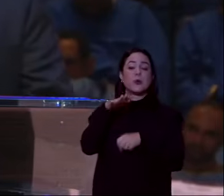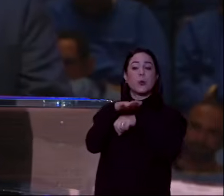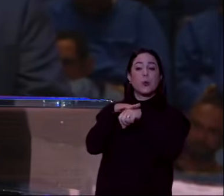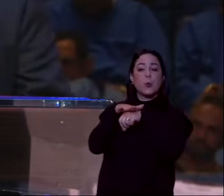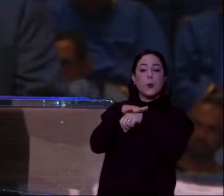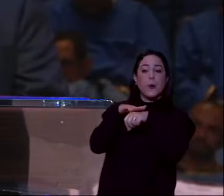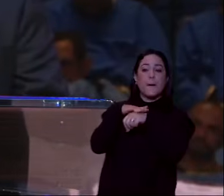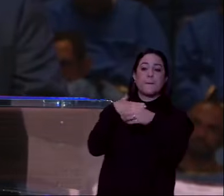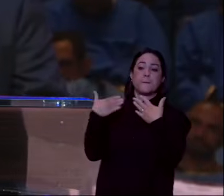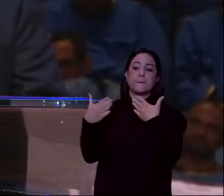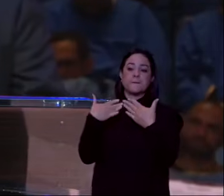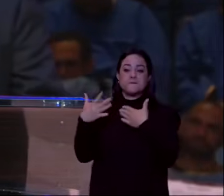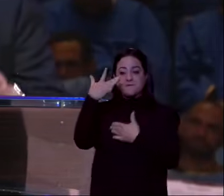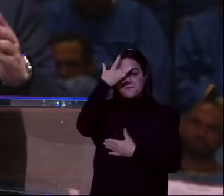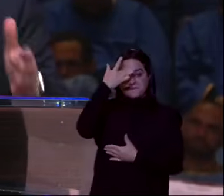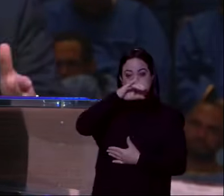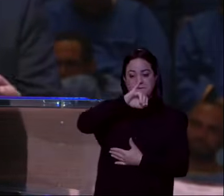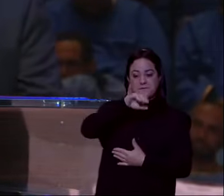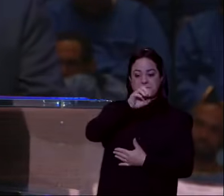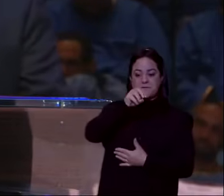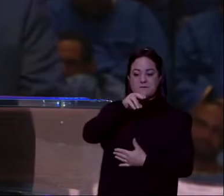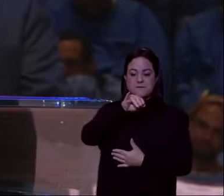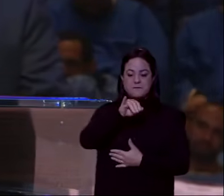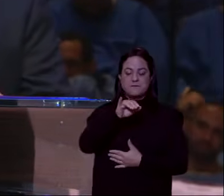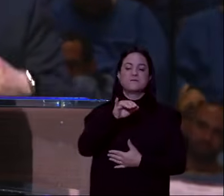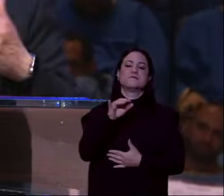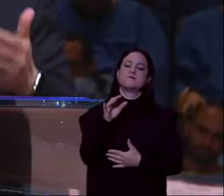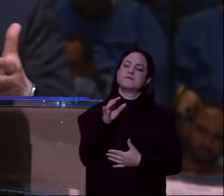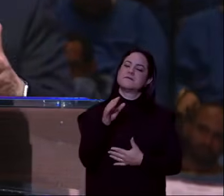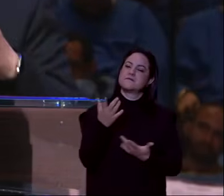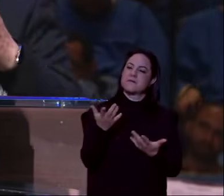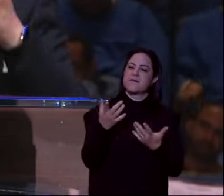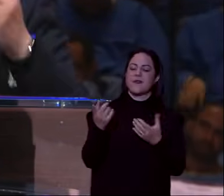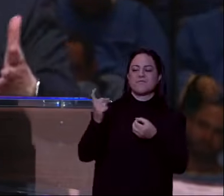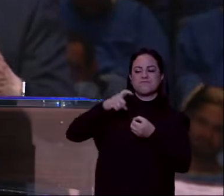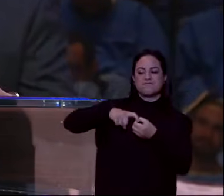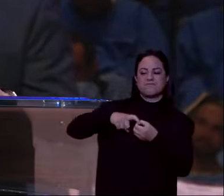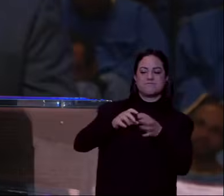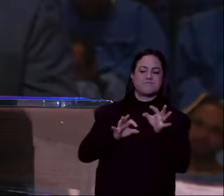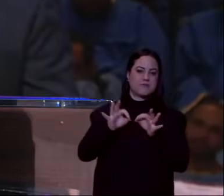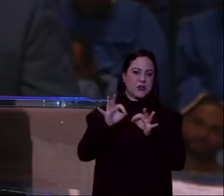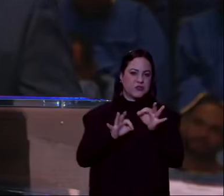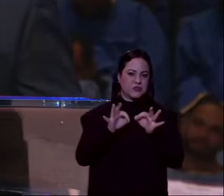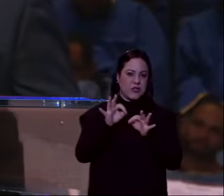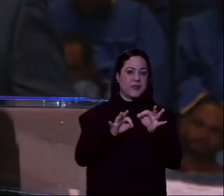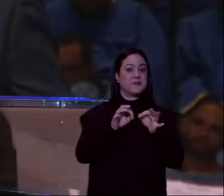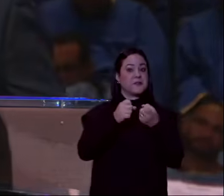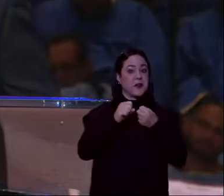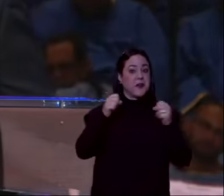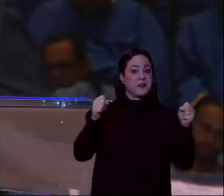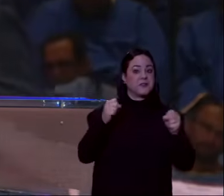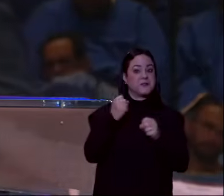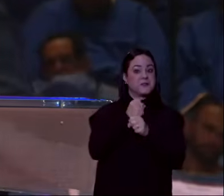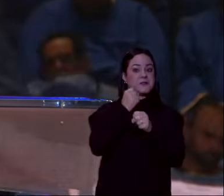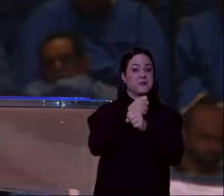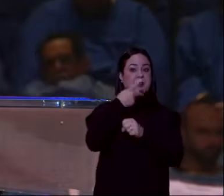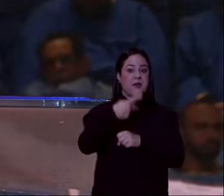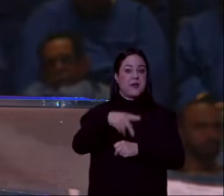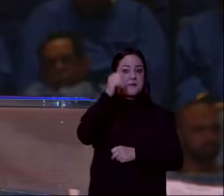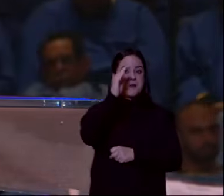conversar com o pessoal da John & Friends, que são os nossos parceiros num projeto muito grande que vai ser feito no